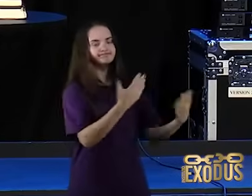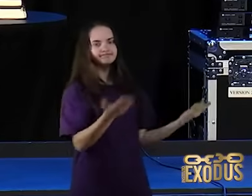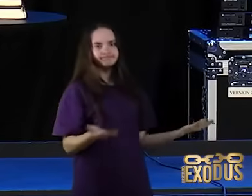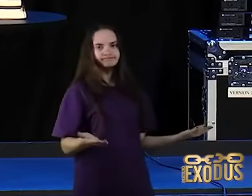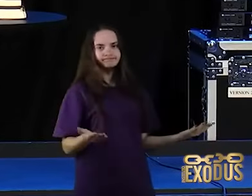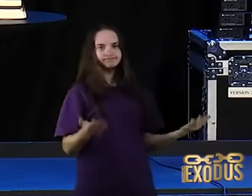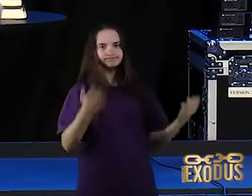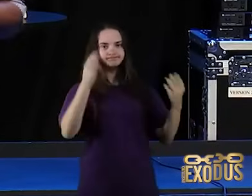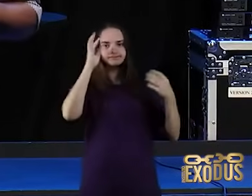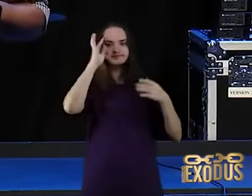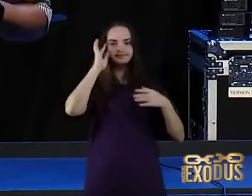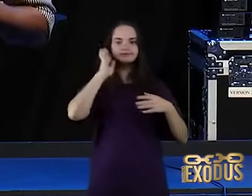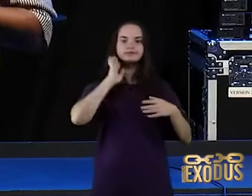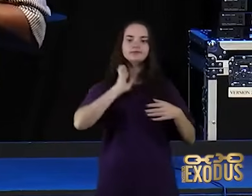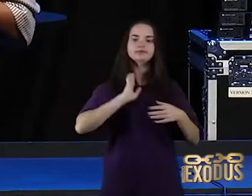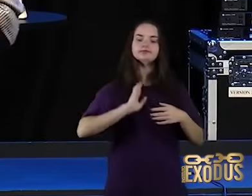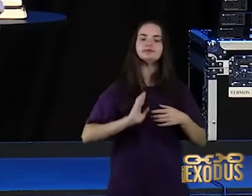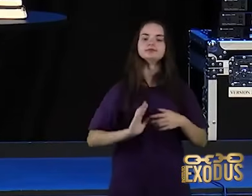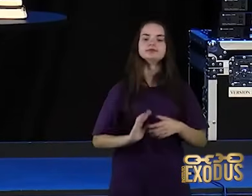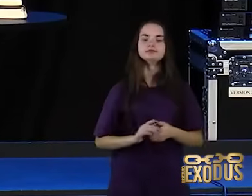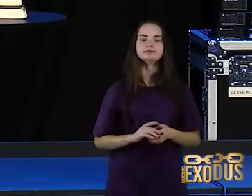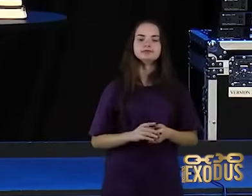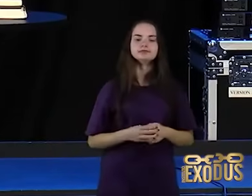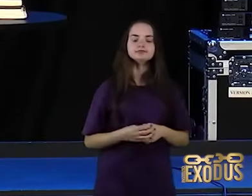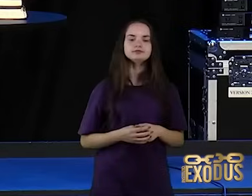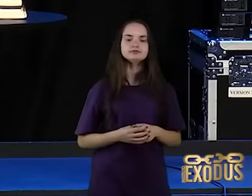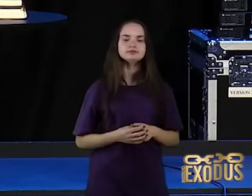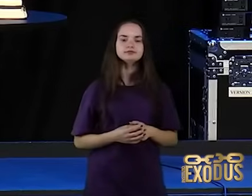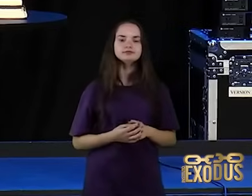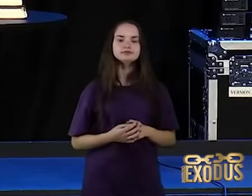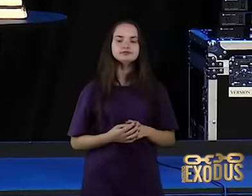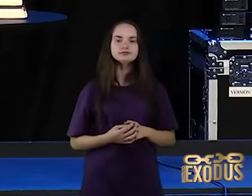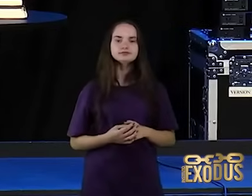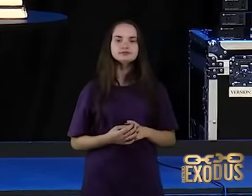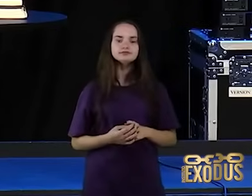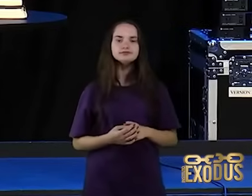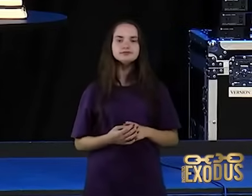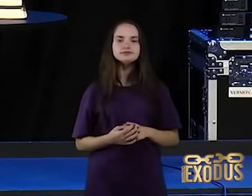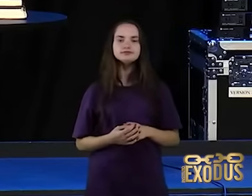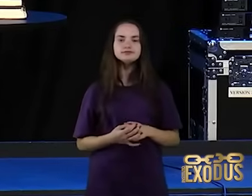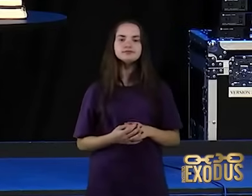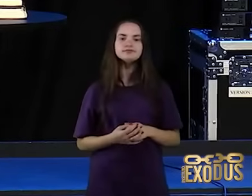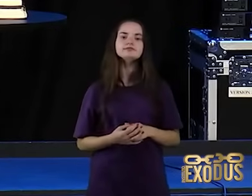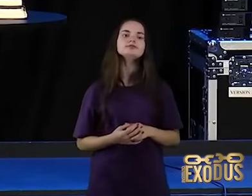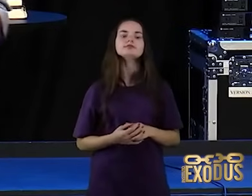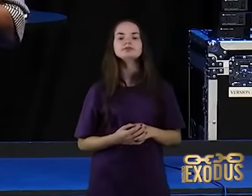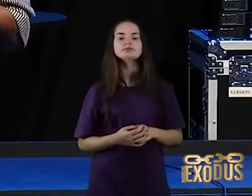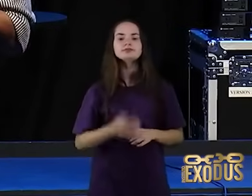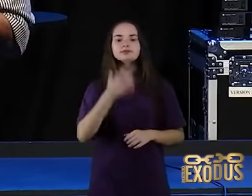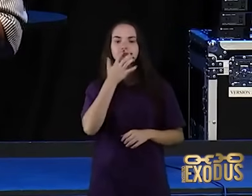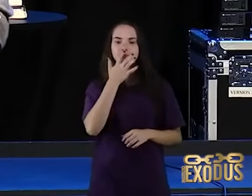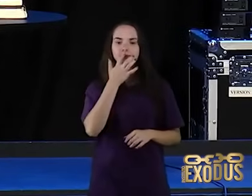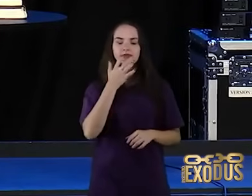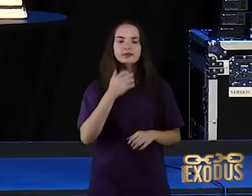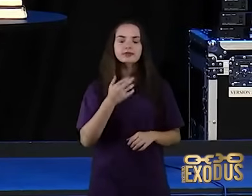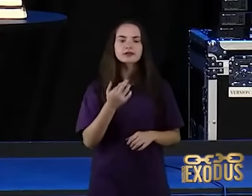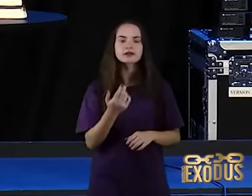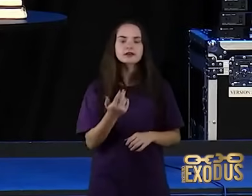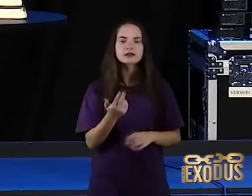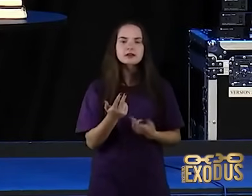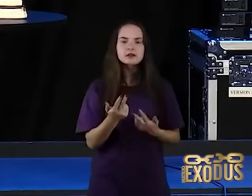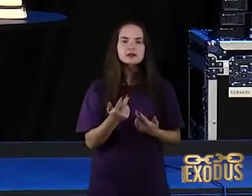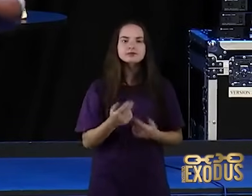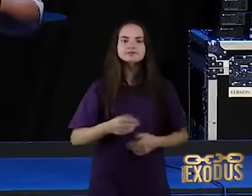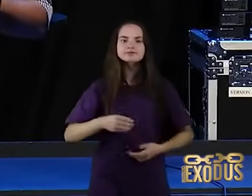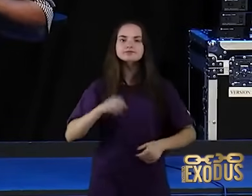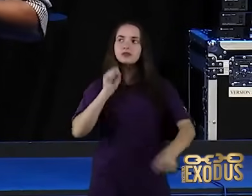que não tem mais o que dizer não tem mais o que falar não tem mais o que ensinar São pessoas que ficam batendo na porta